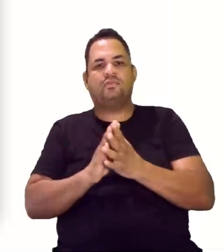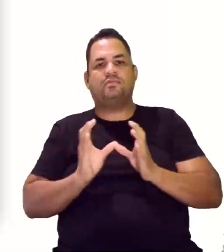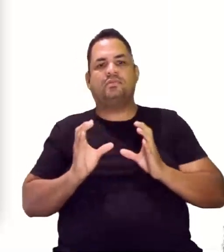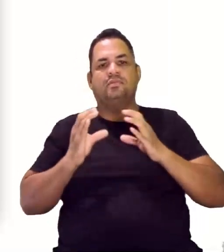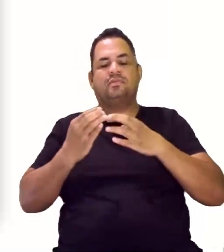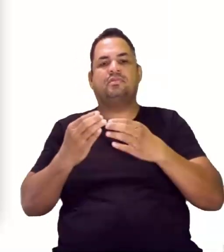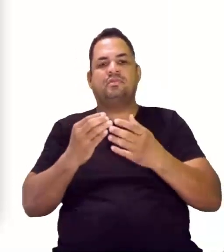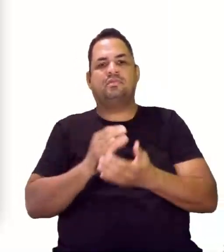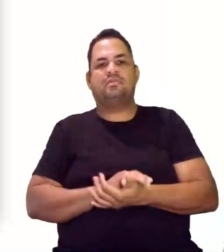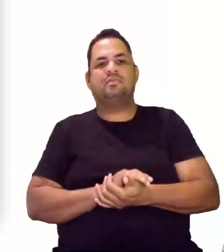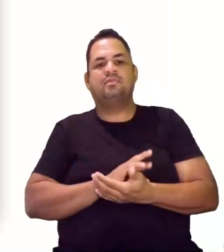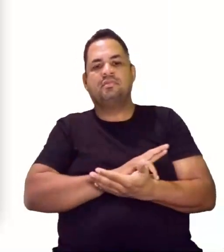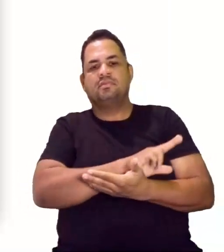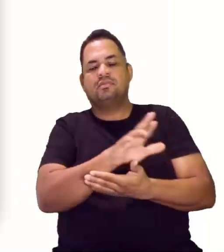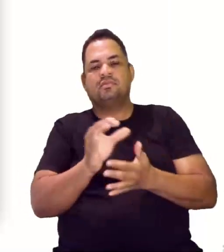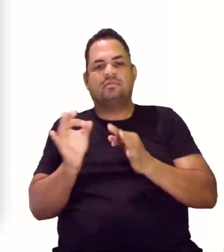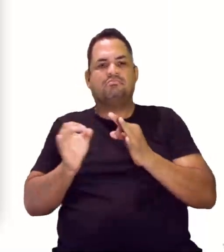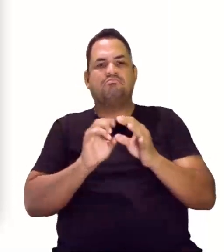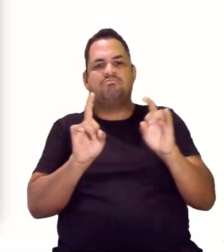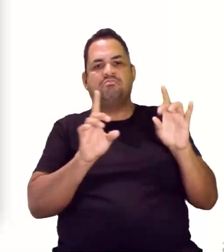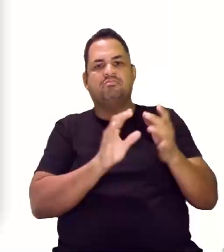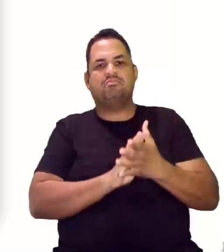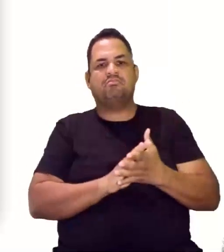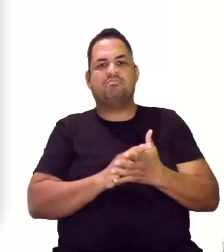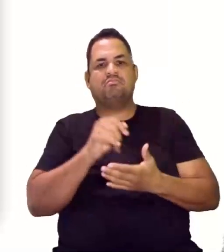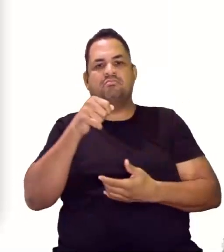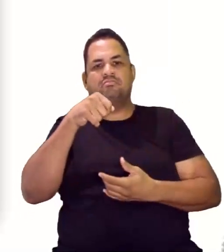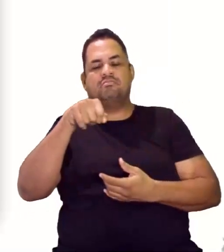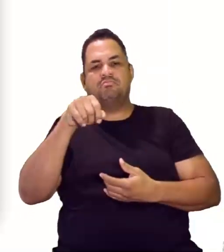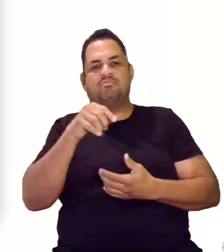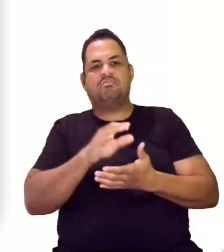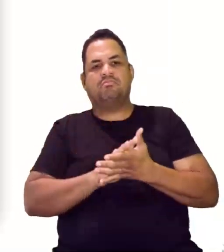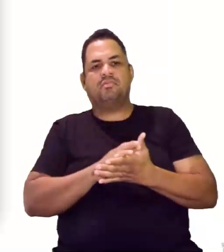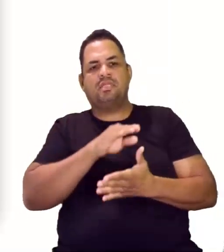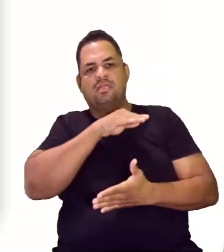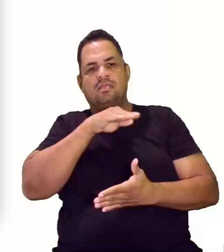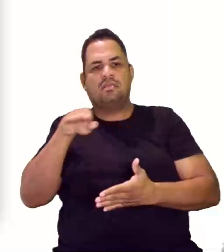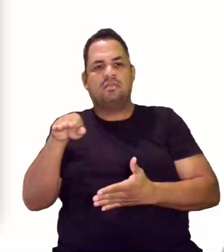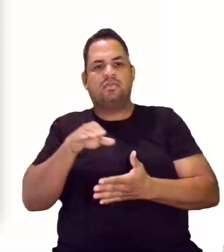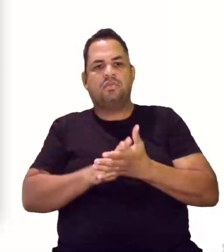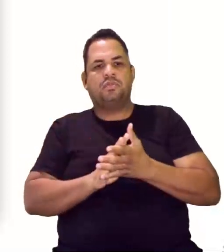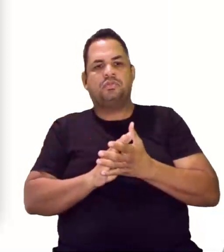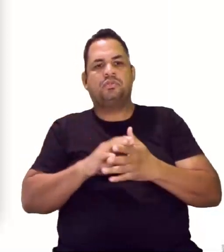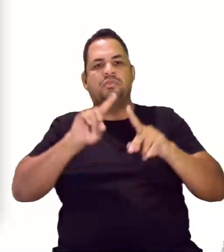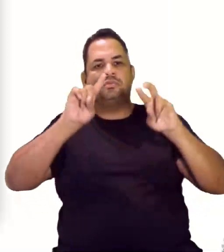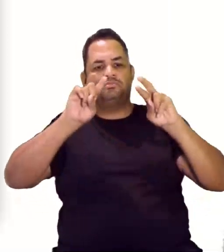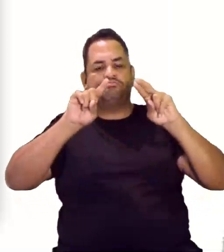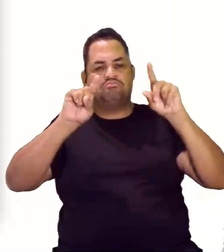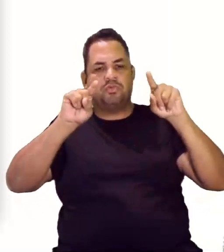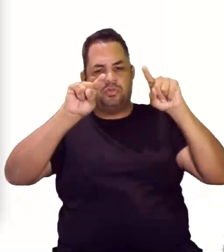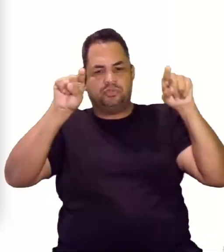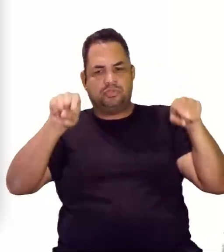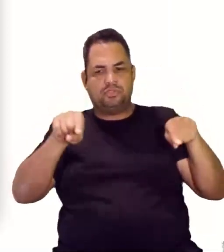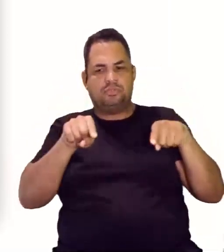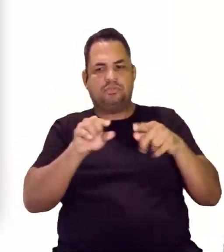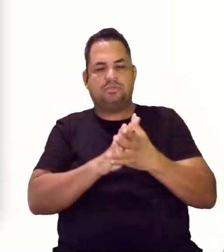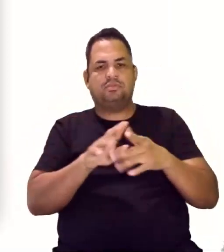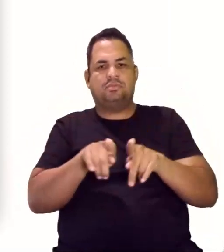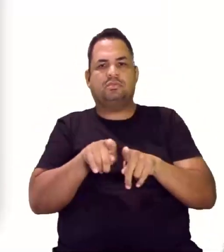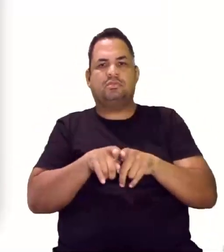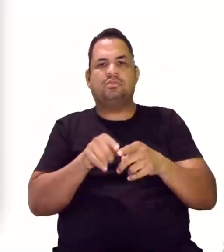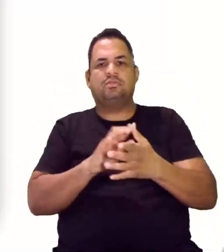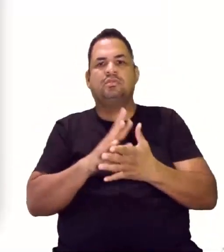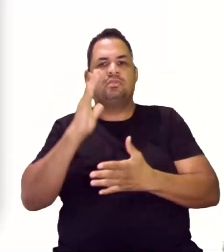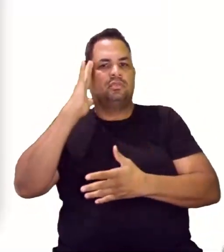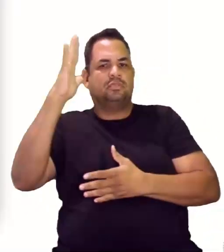conjuntos nas diversas formas, né? Seja em notação, seja na reta real ou em colchetes. Dentro da teoria dos conjuntos,